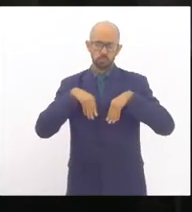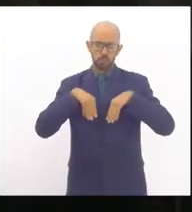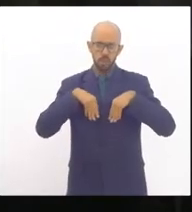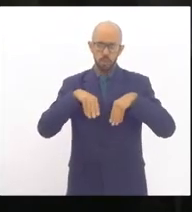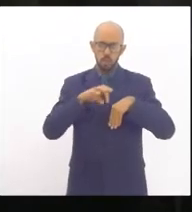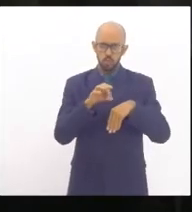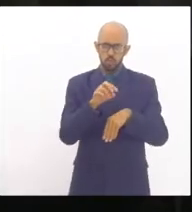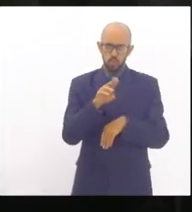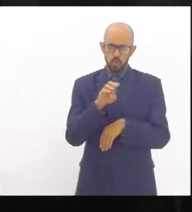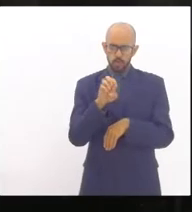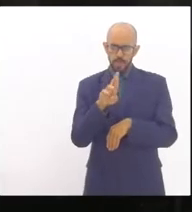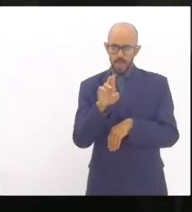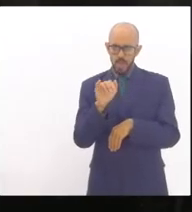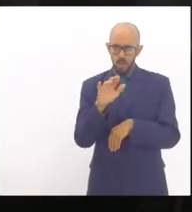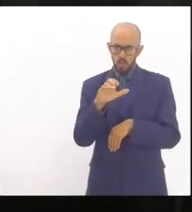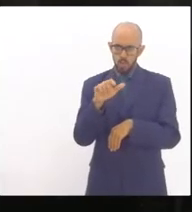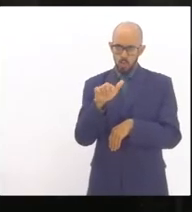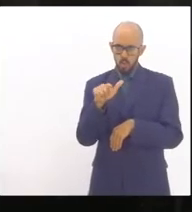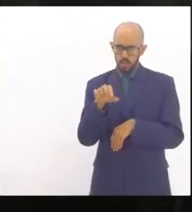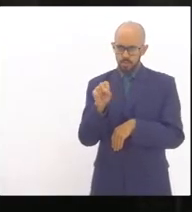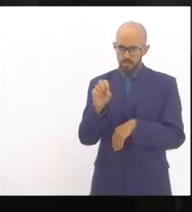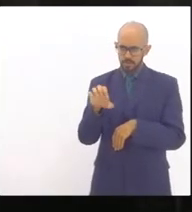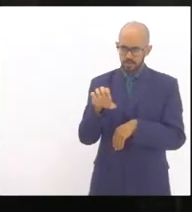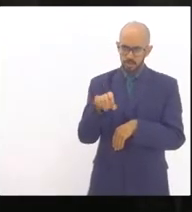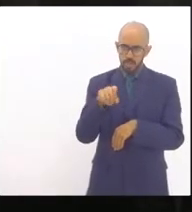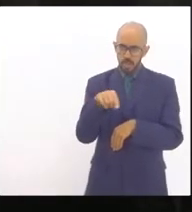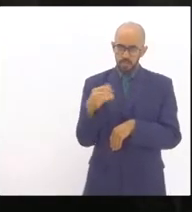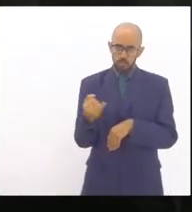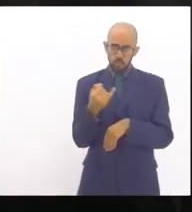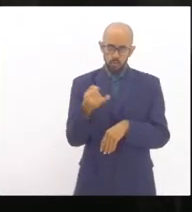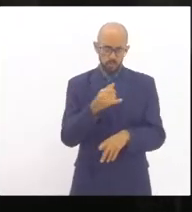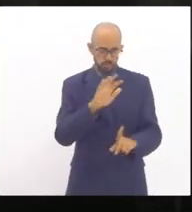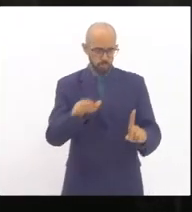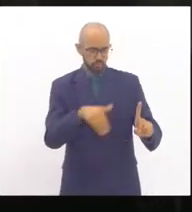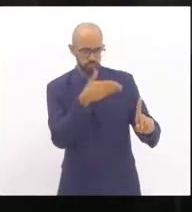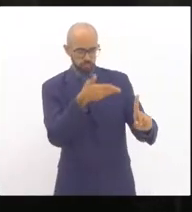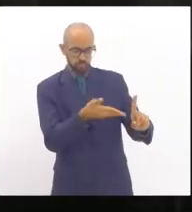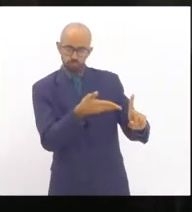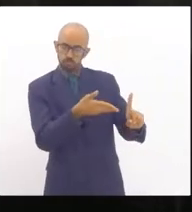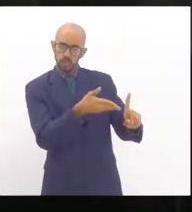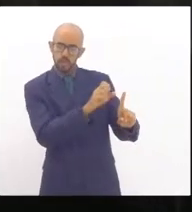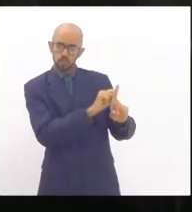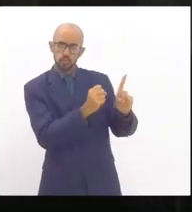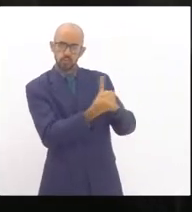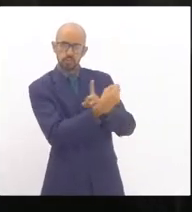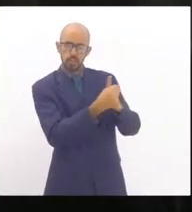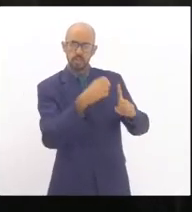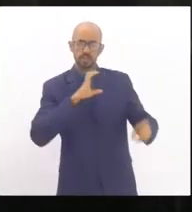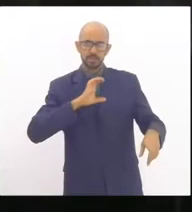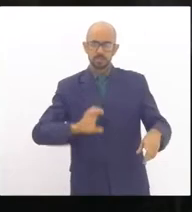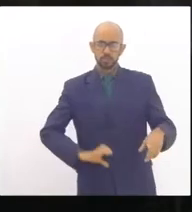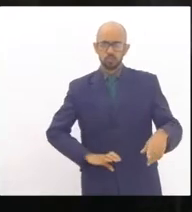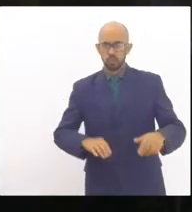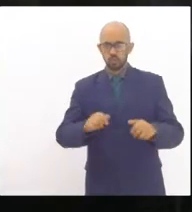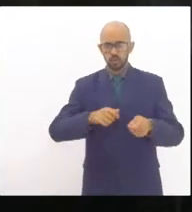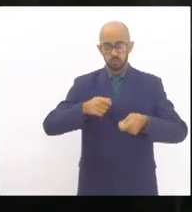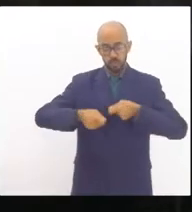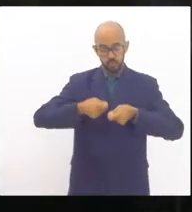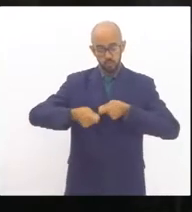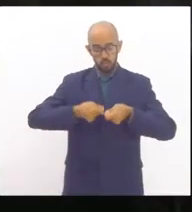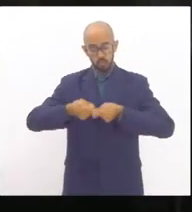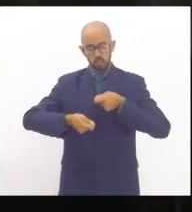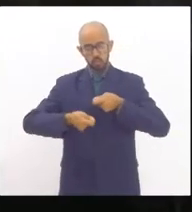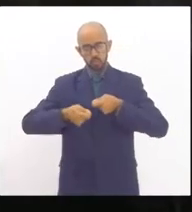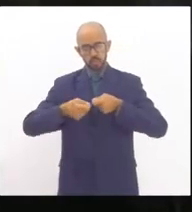importante sal da sociedade civil porque mais do que nunca a sociedade civil né é exerce o controle social